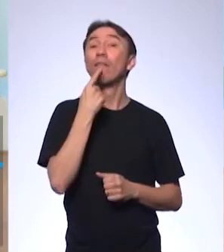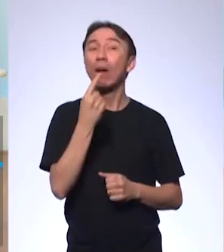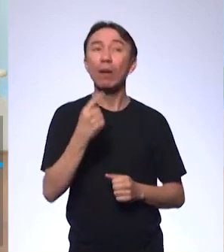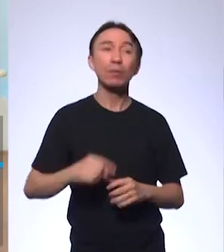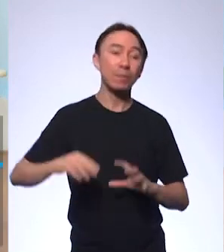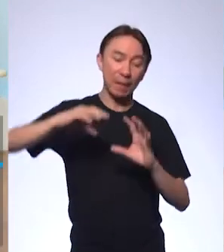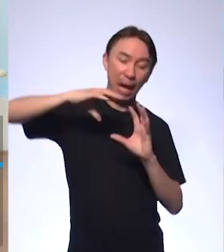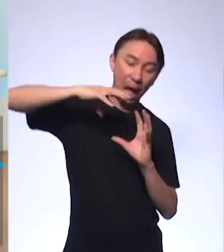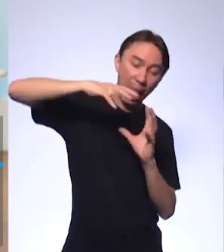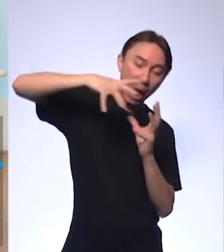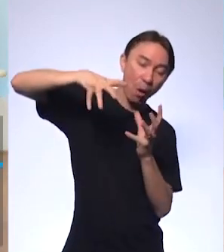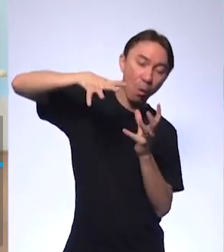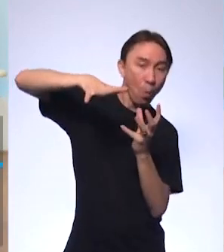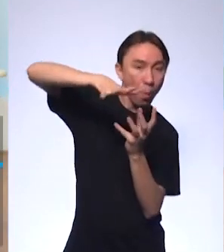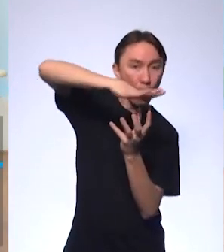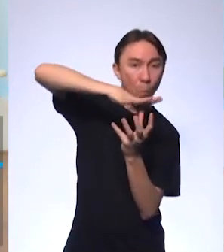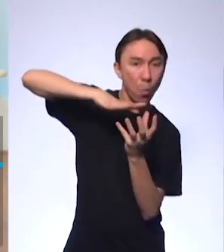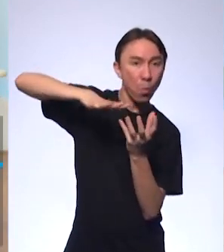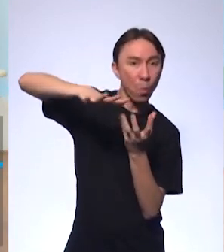ecossistema,